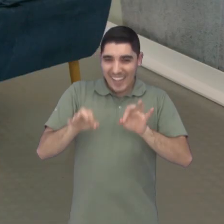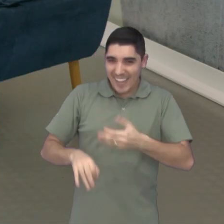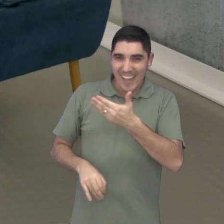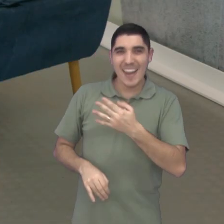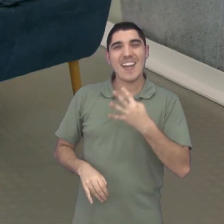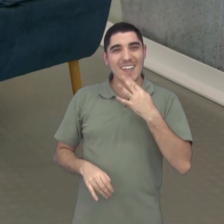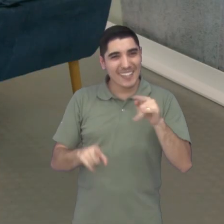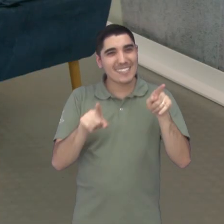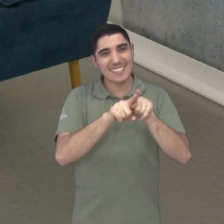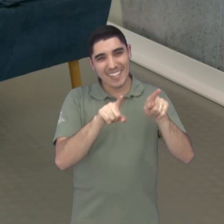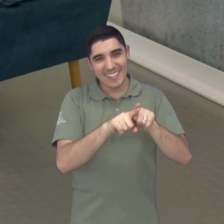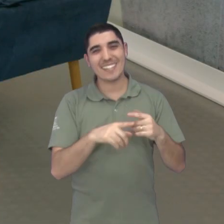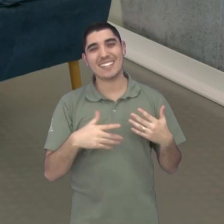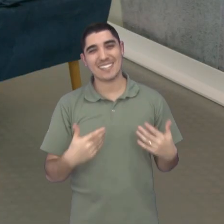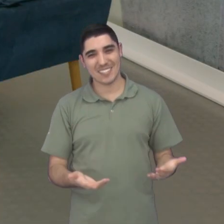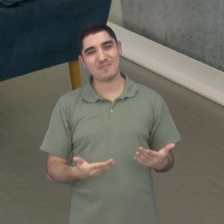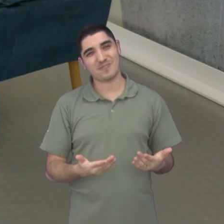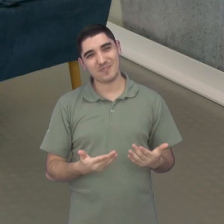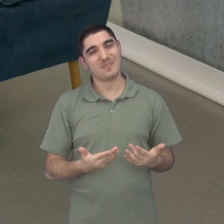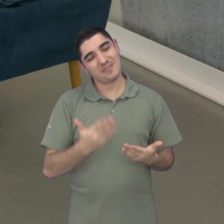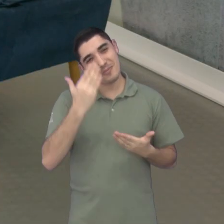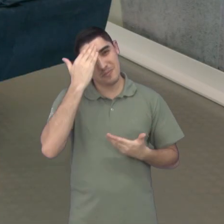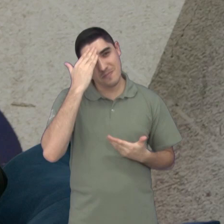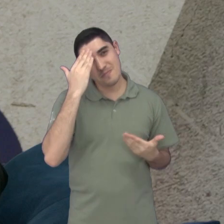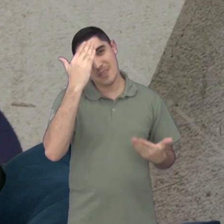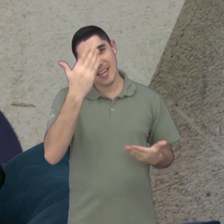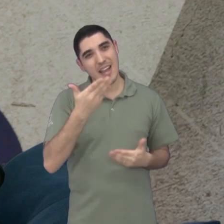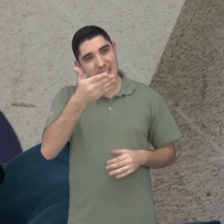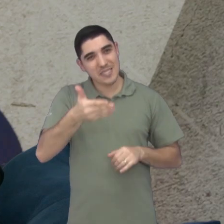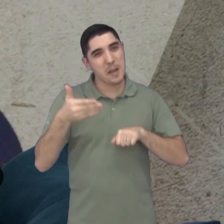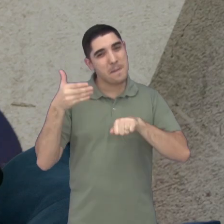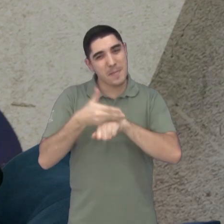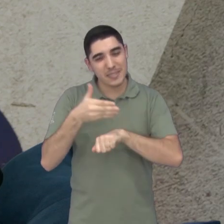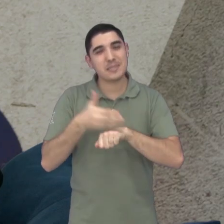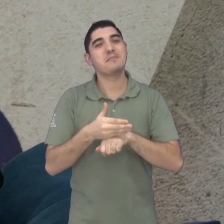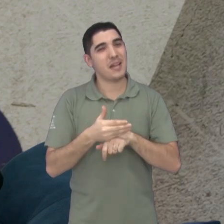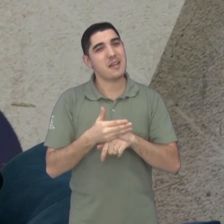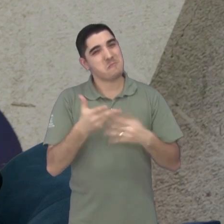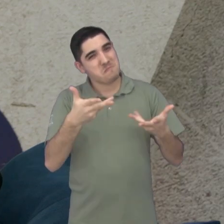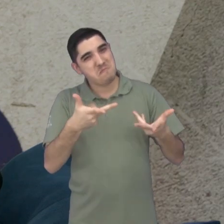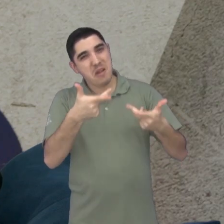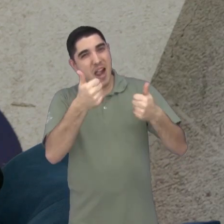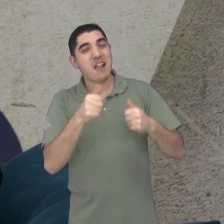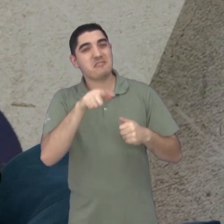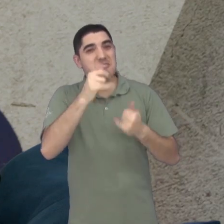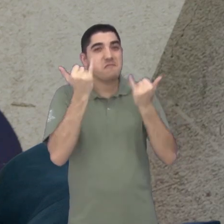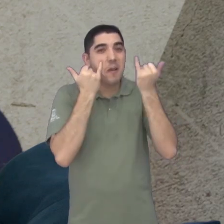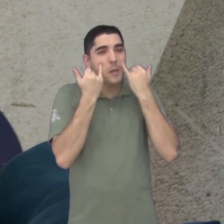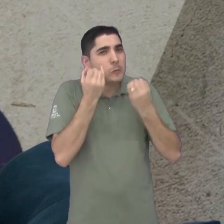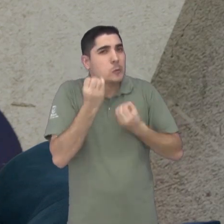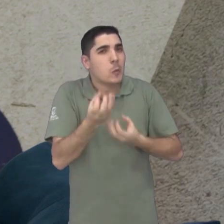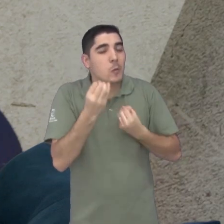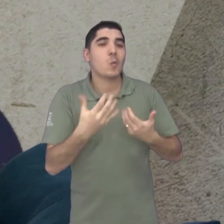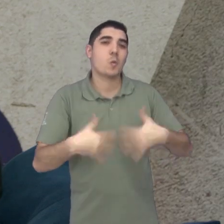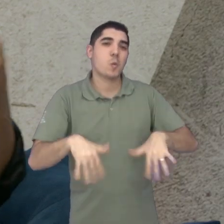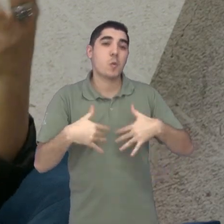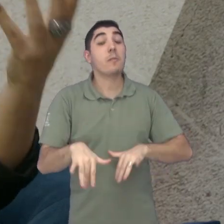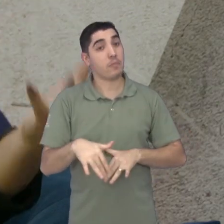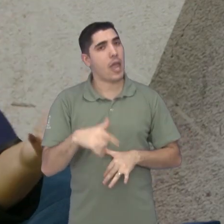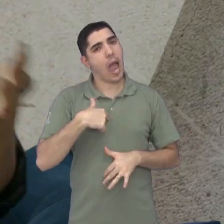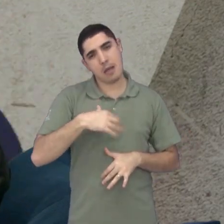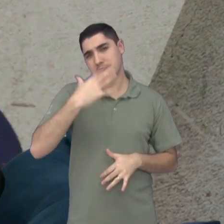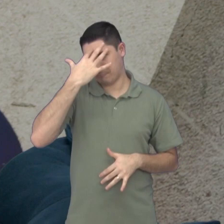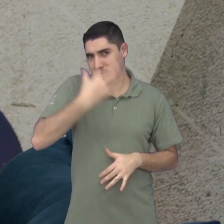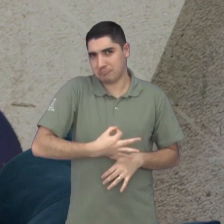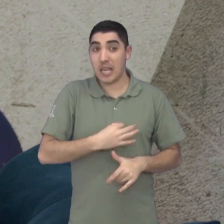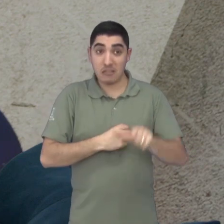com certeza, também conhece. Olha, muito obrigada pela sua participação. Foi muito rica nas informações e